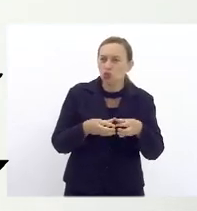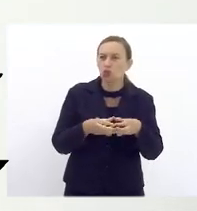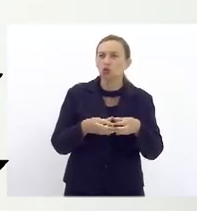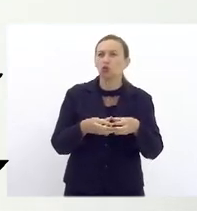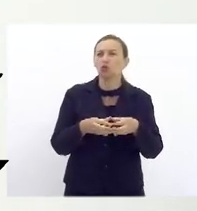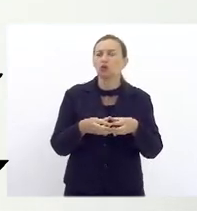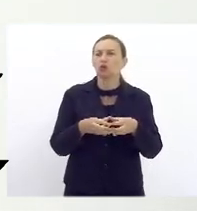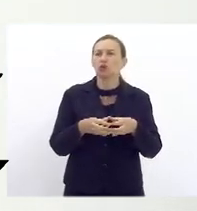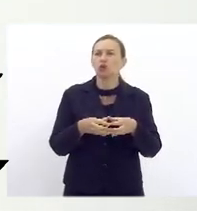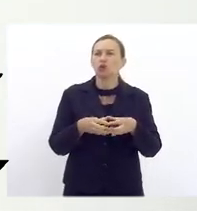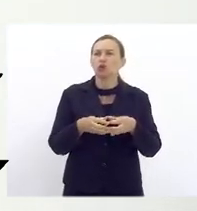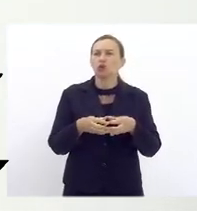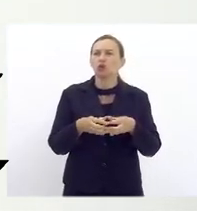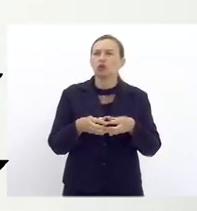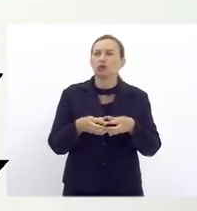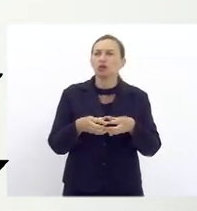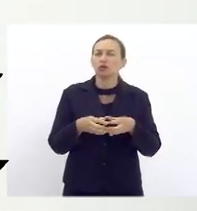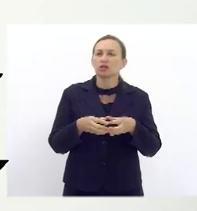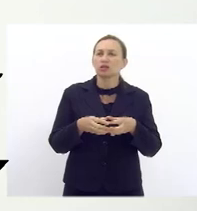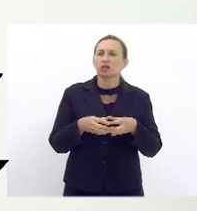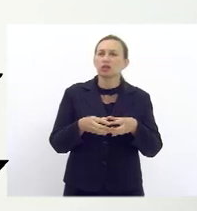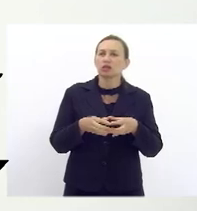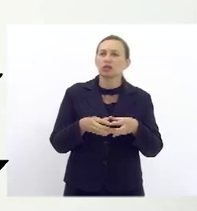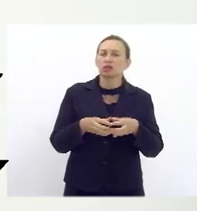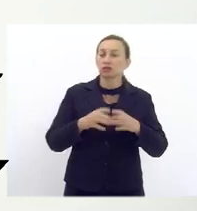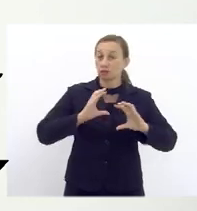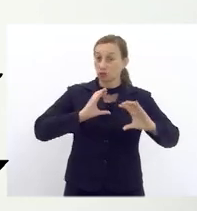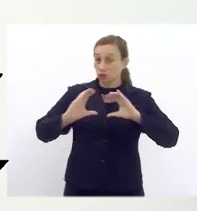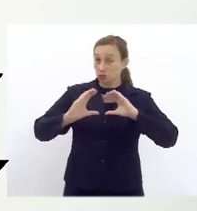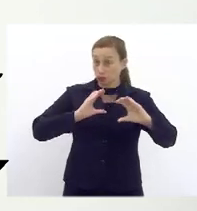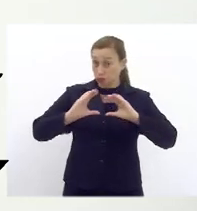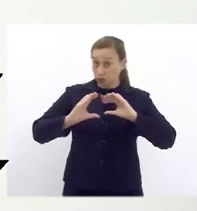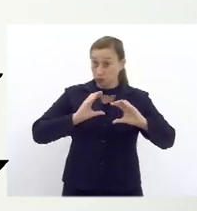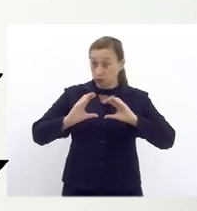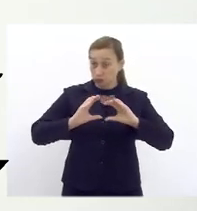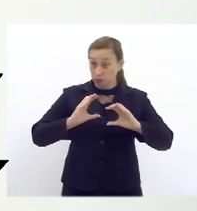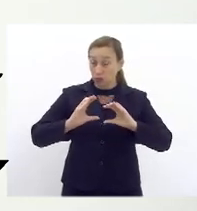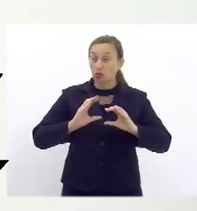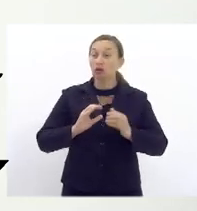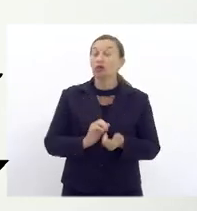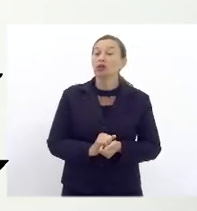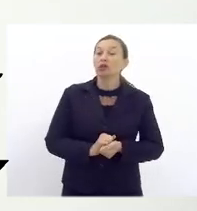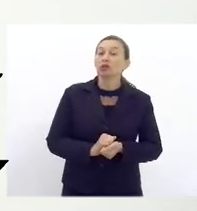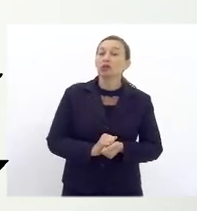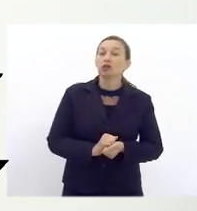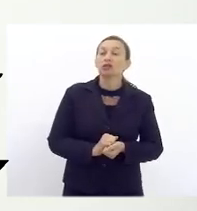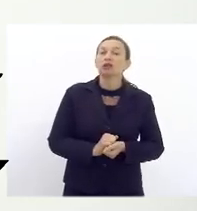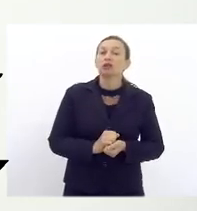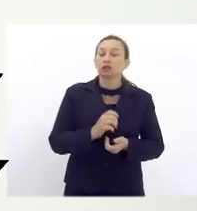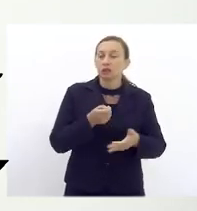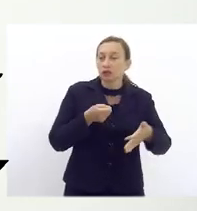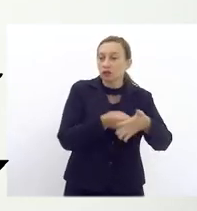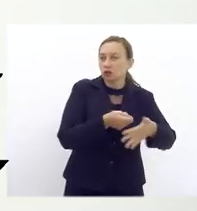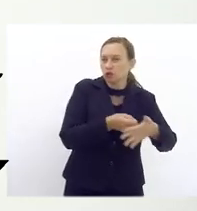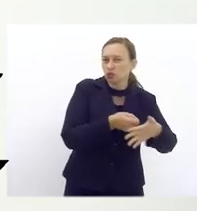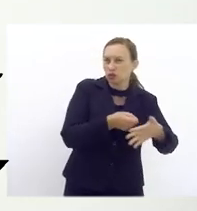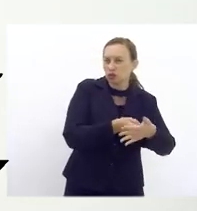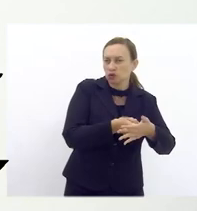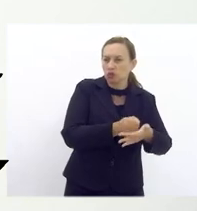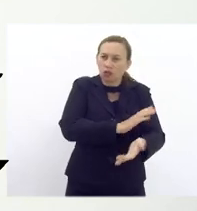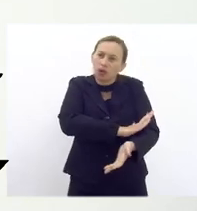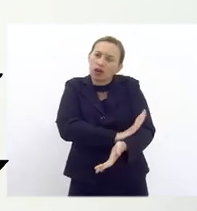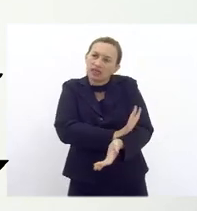para disseminar esses canais de comunicações sobre as denúncias de racismo